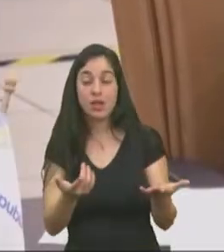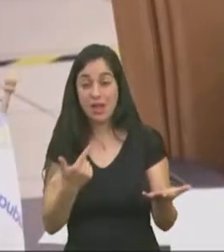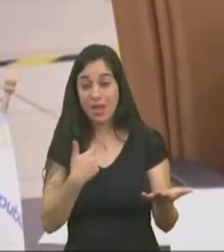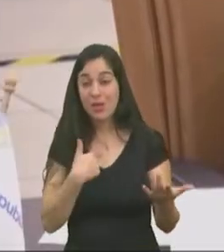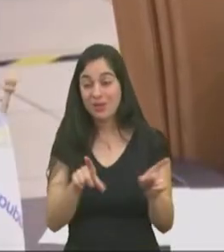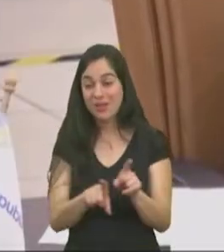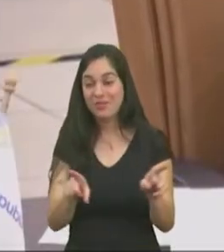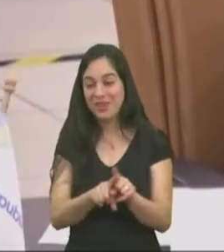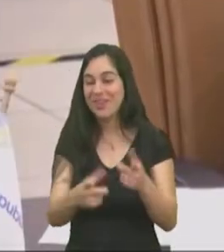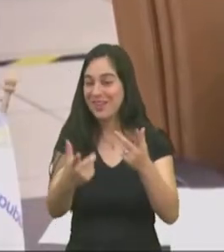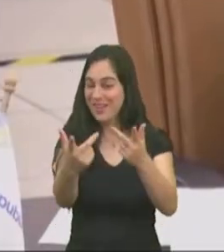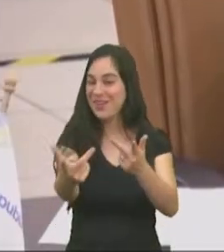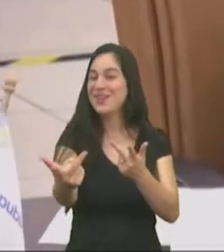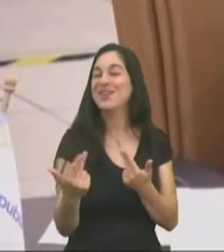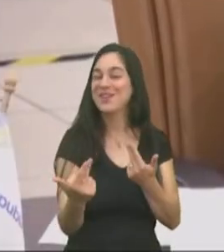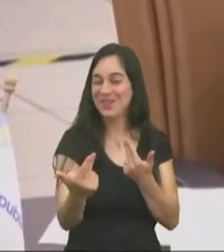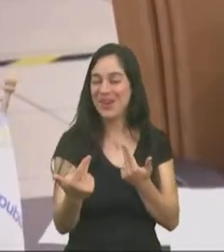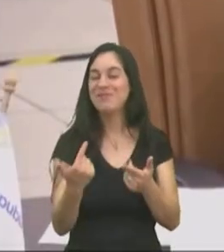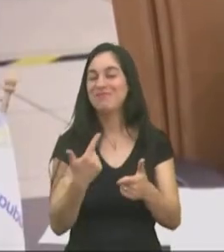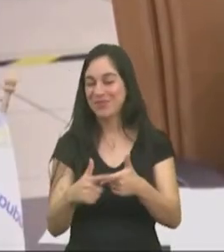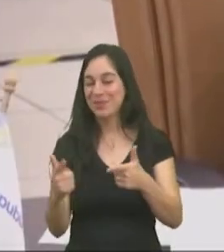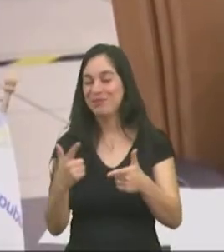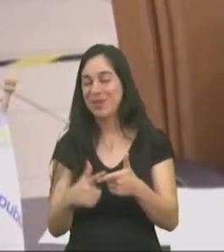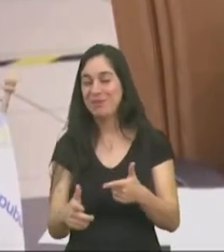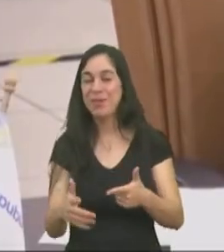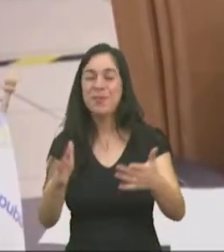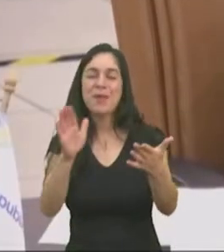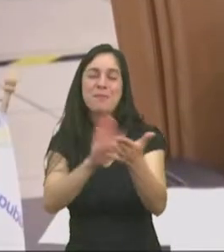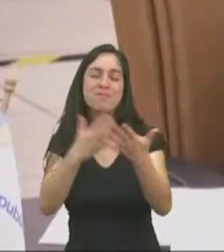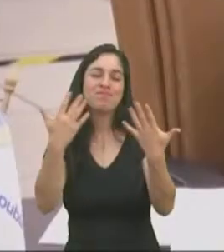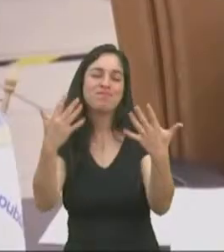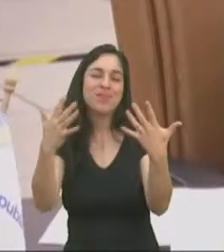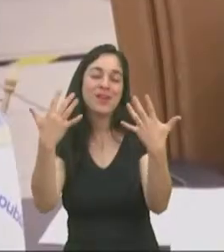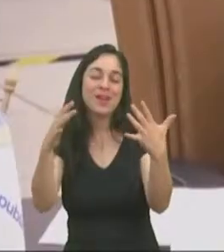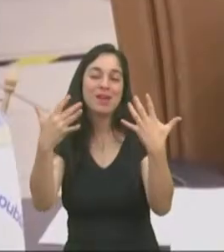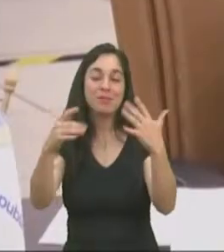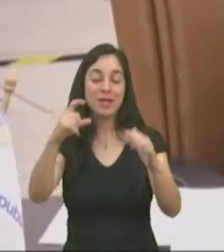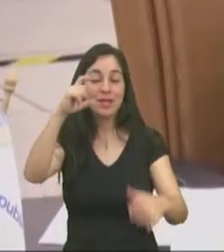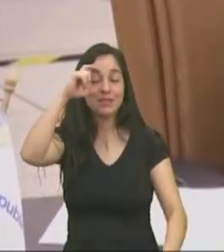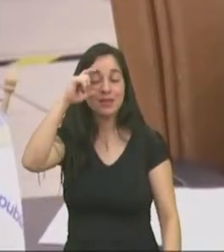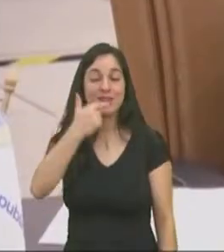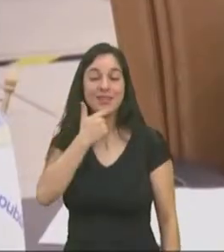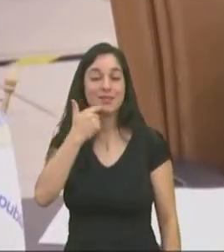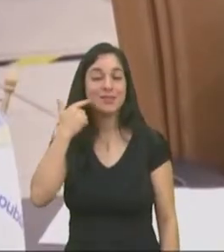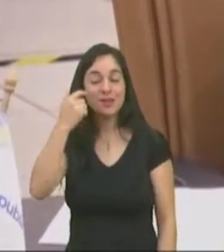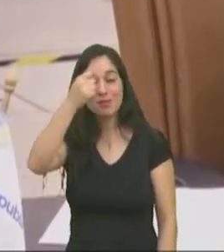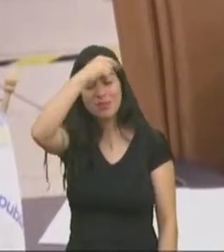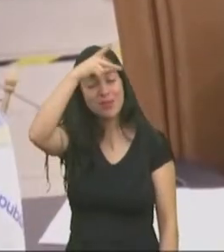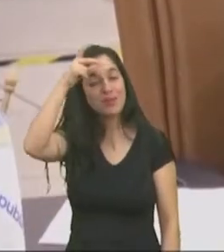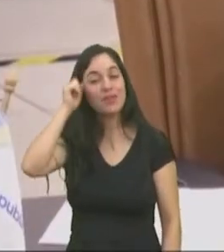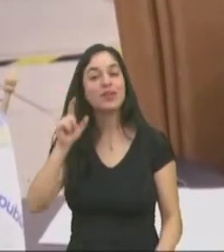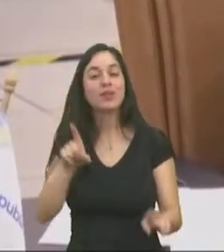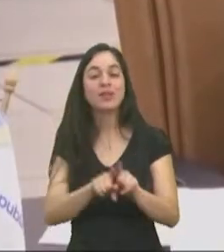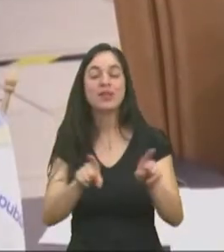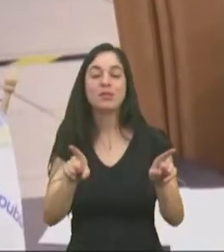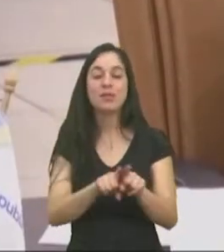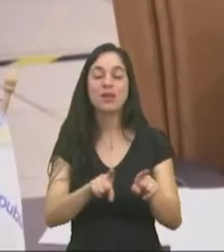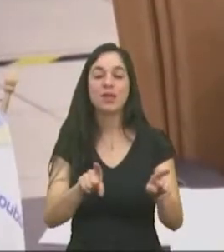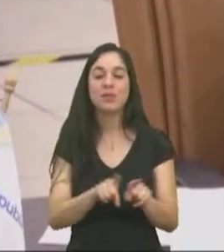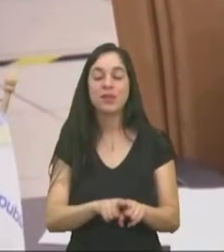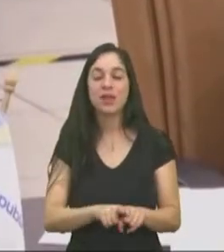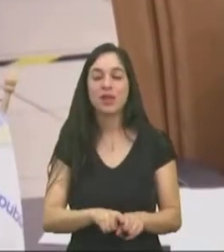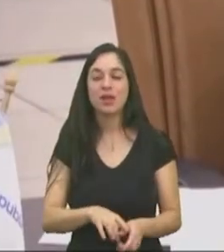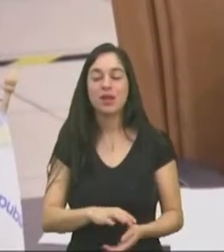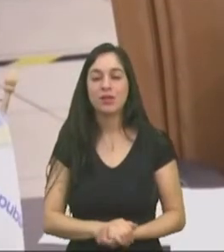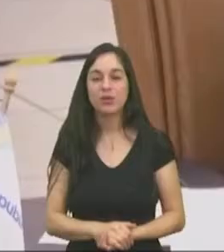mim também, que estou passando uma situação dessa. Tá ok, gente? Parabéns aí ao Celso, né, o nosso prefeito aí. Também parabenizar o Flavinho aqui